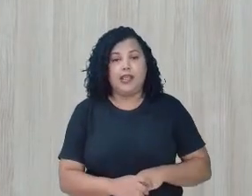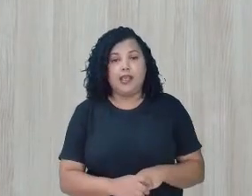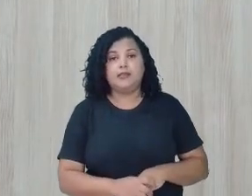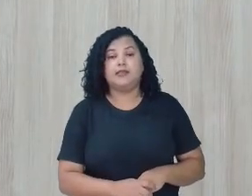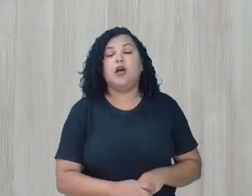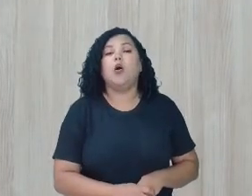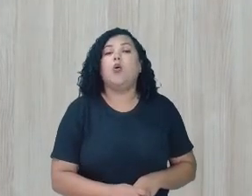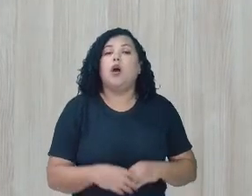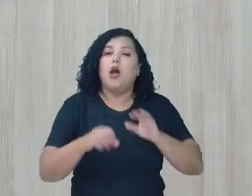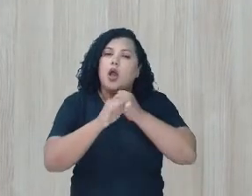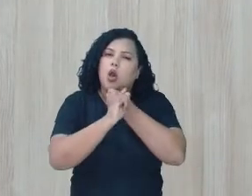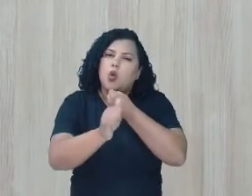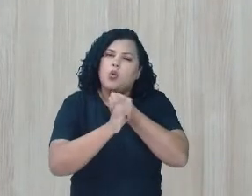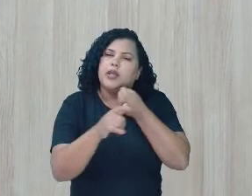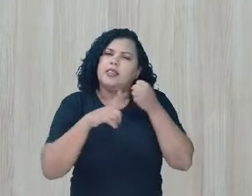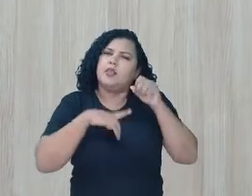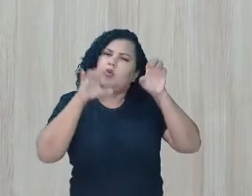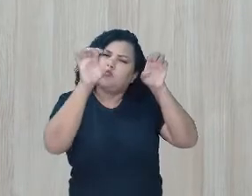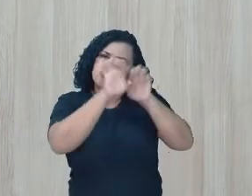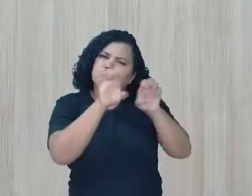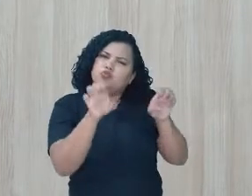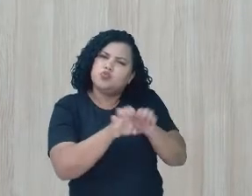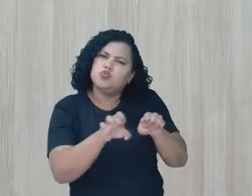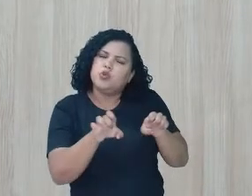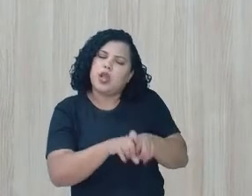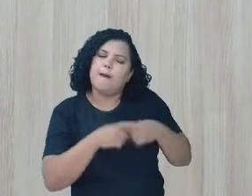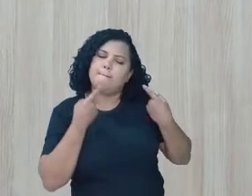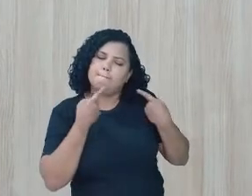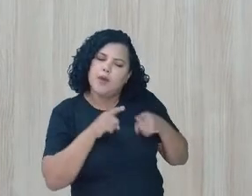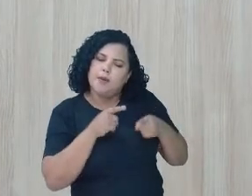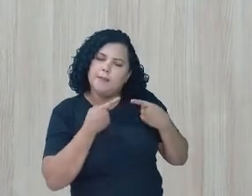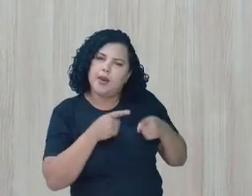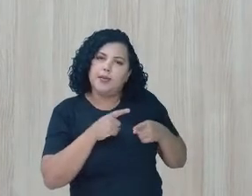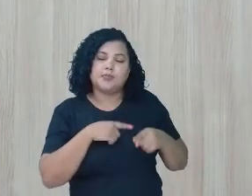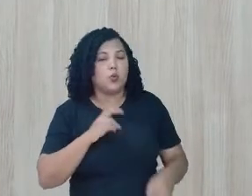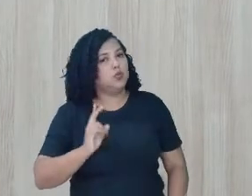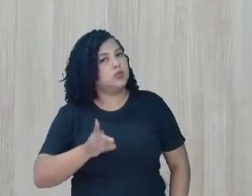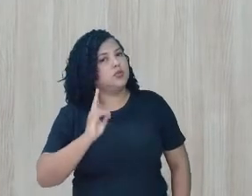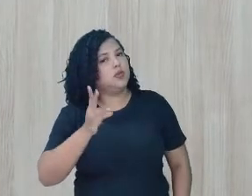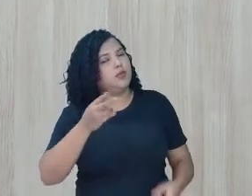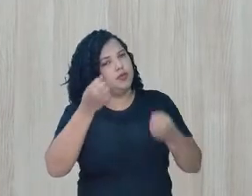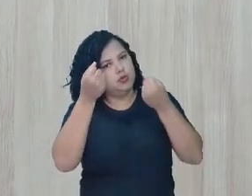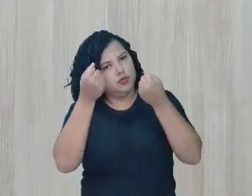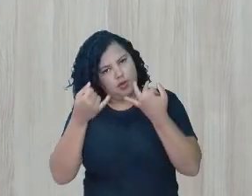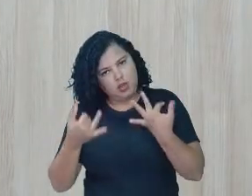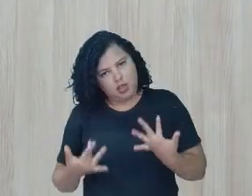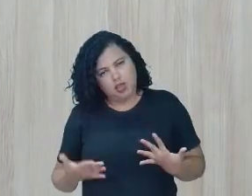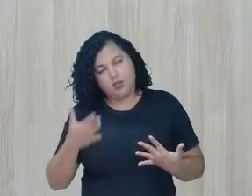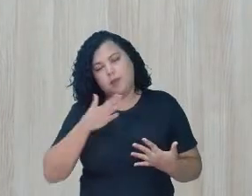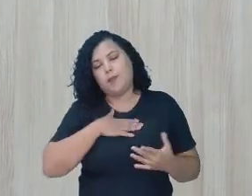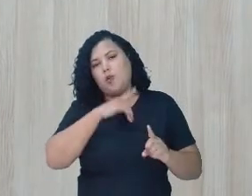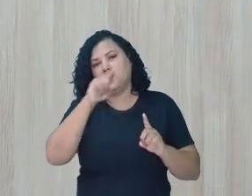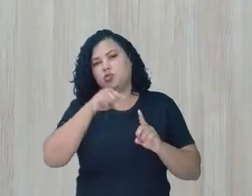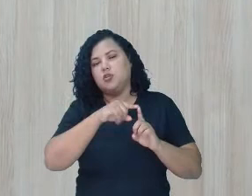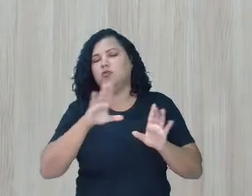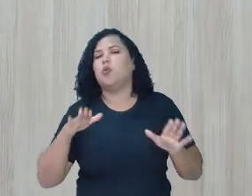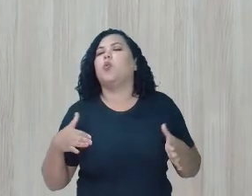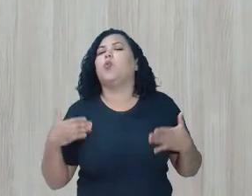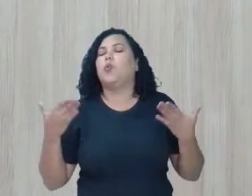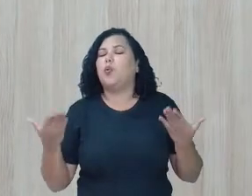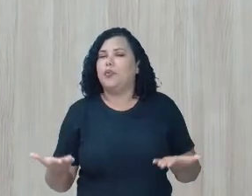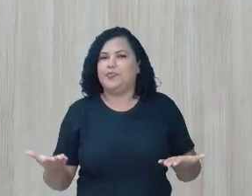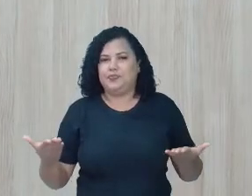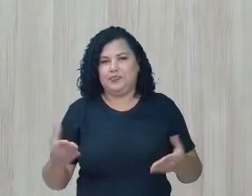de estrutura que problematize, né? Eu estou sempre direcionando a minha intenção